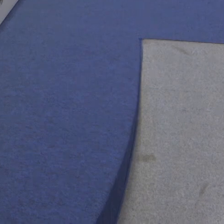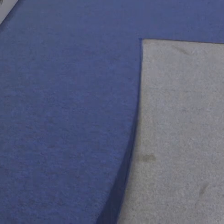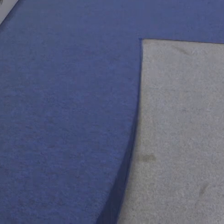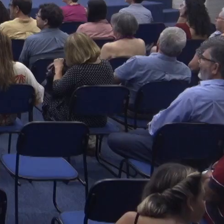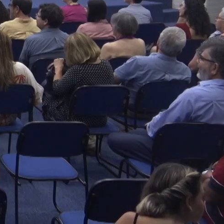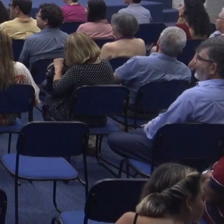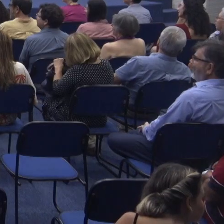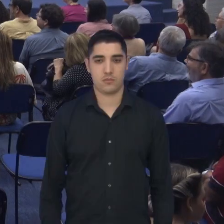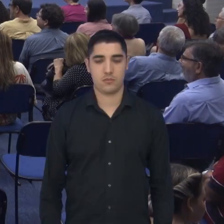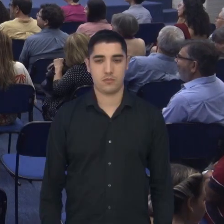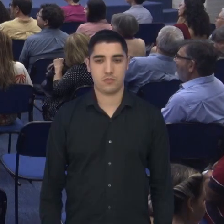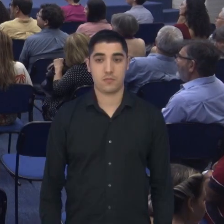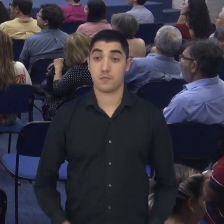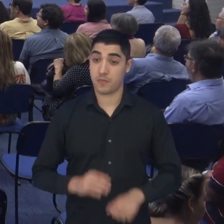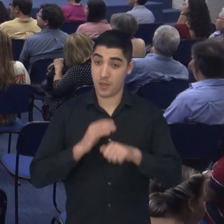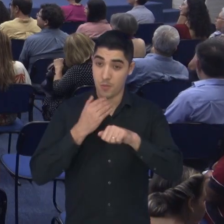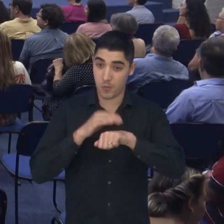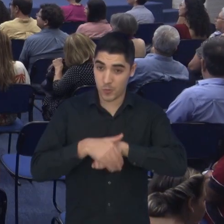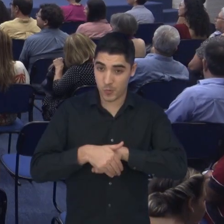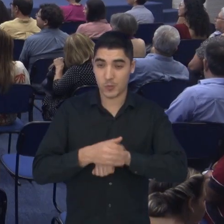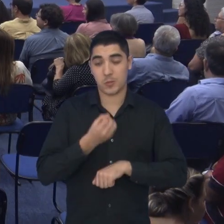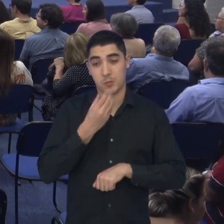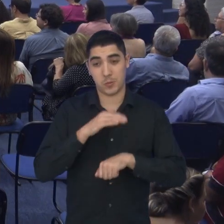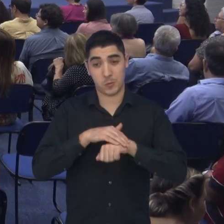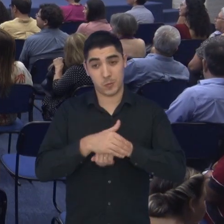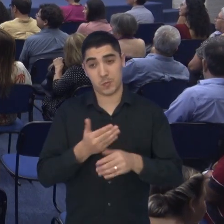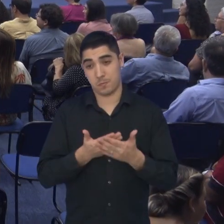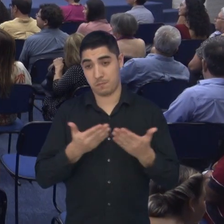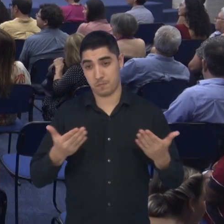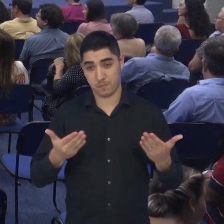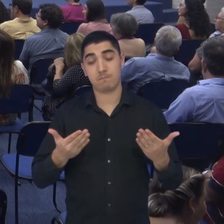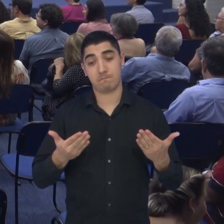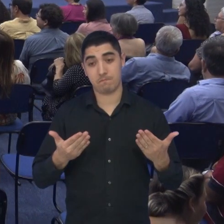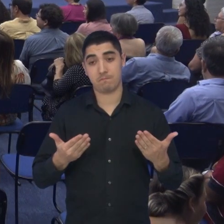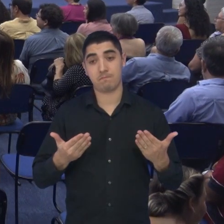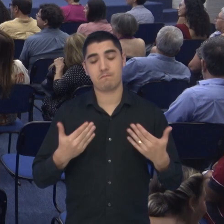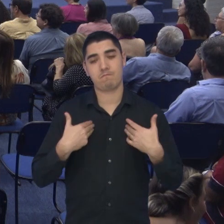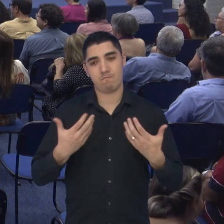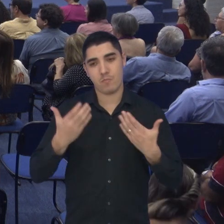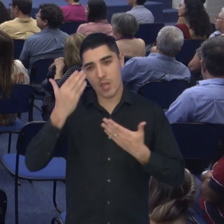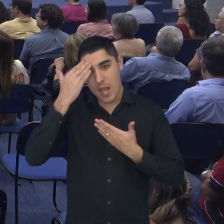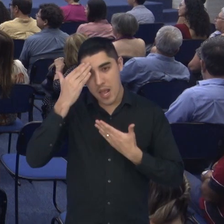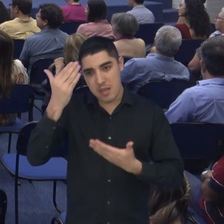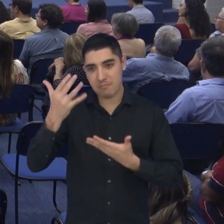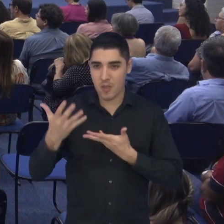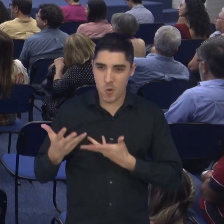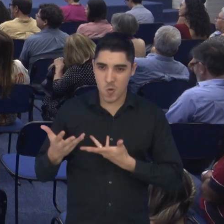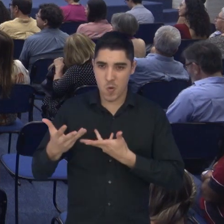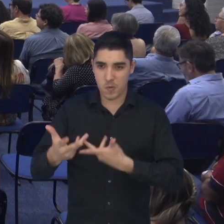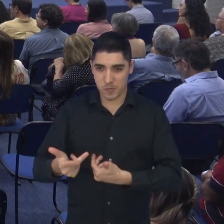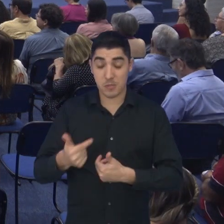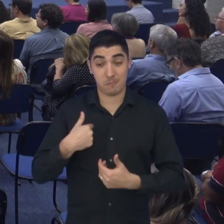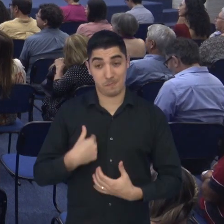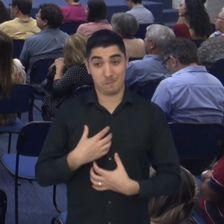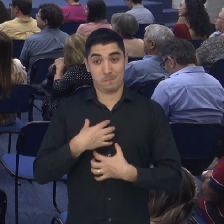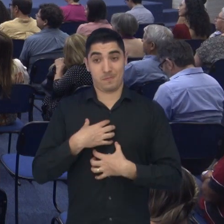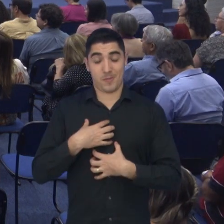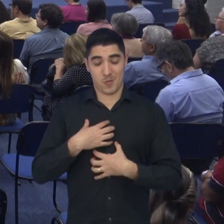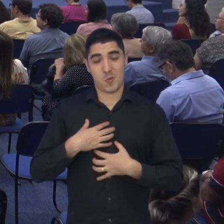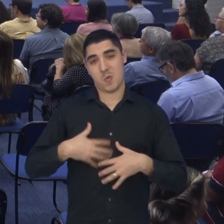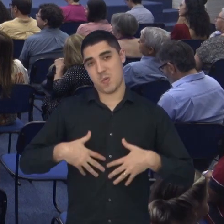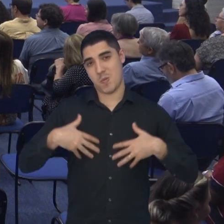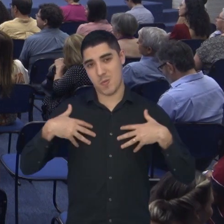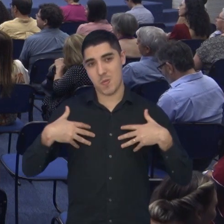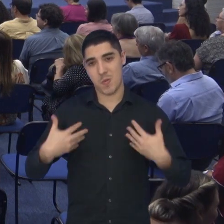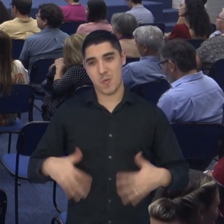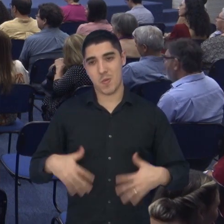Boa noite a todos. Em primeiro lugar, muito obrigada pelo convite. Me sinto muito honrada